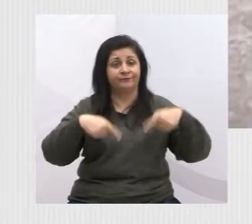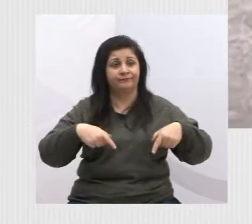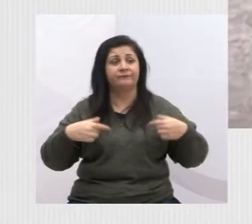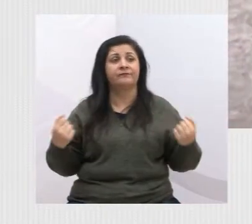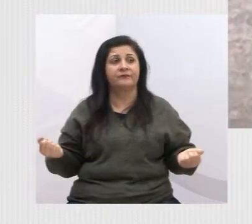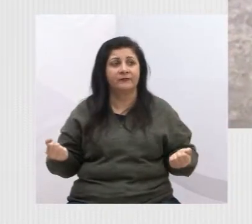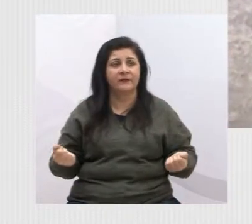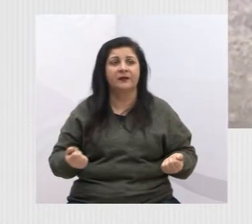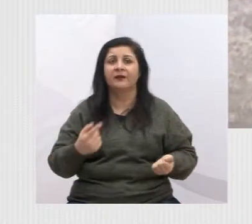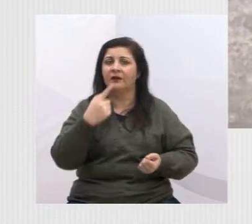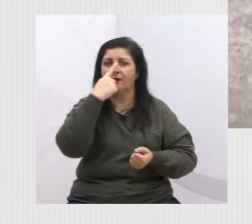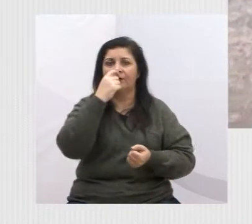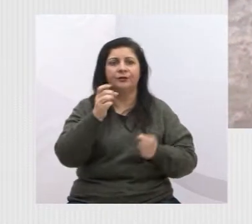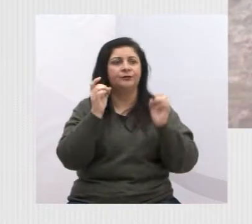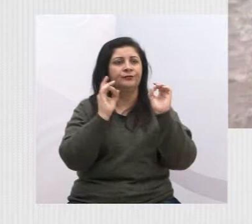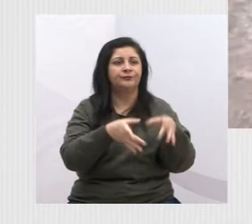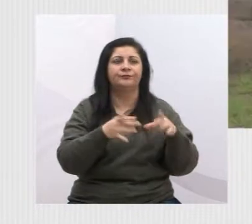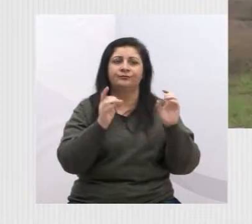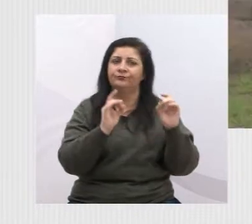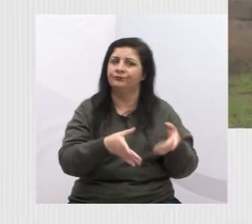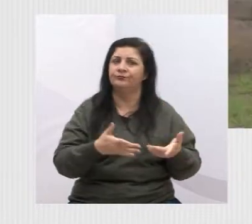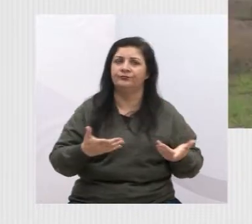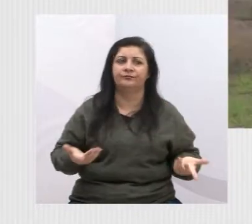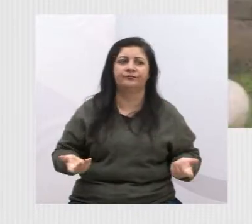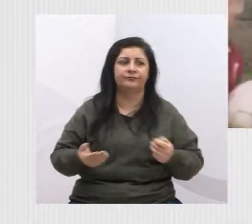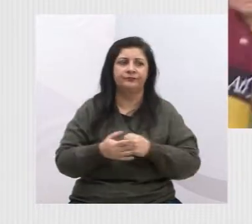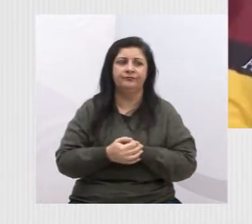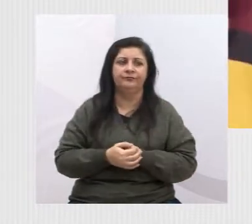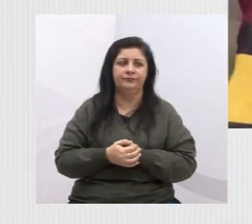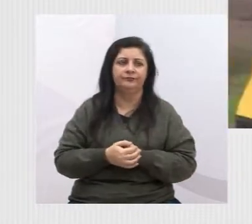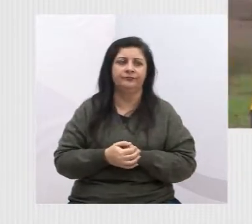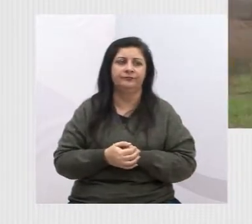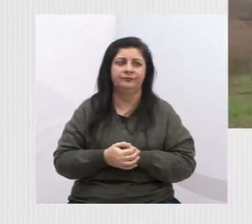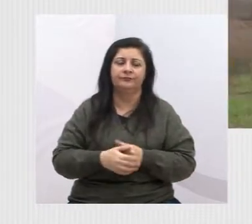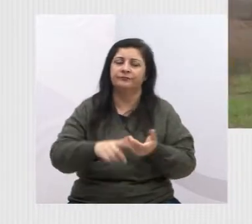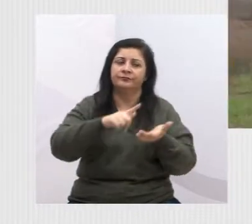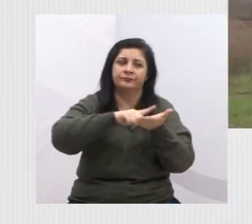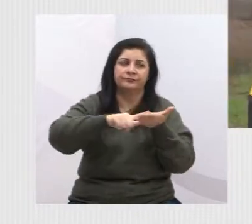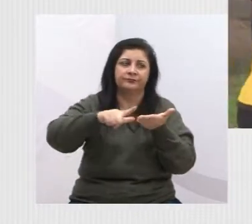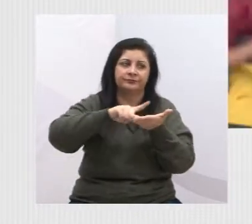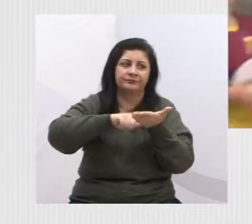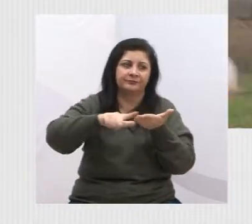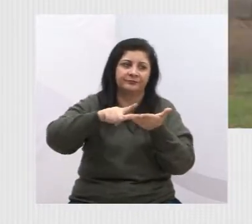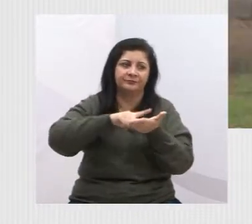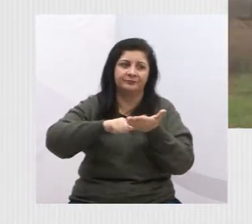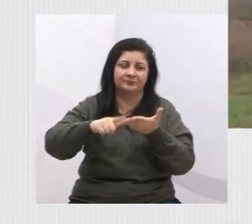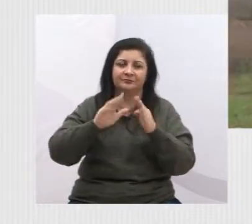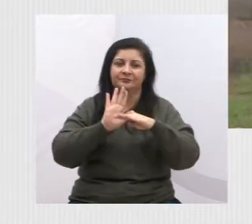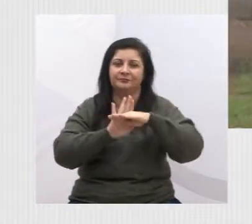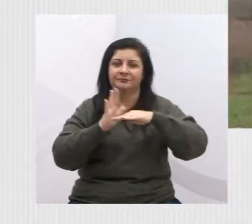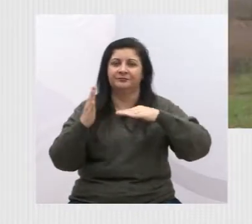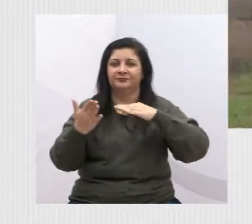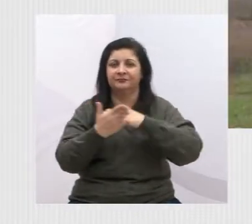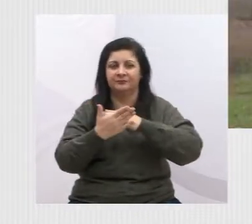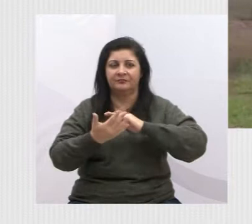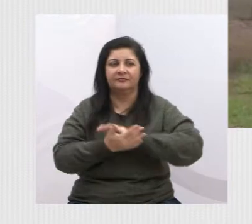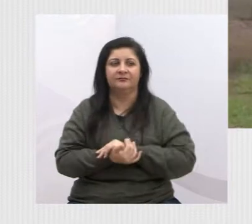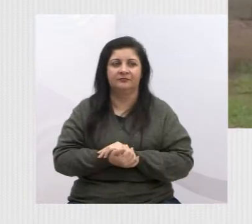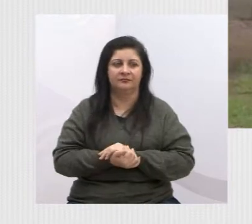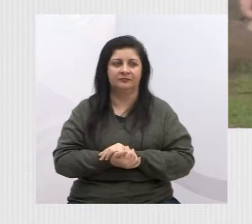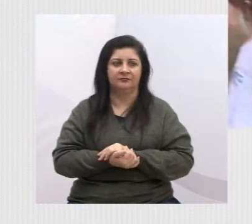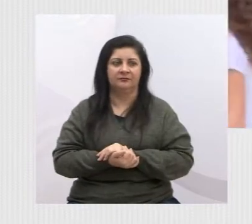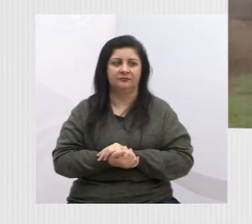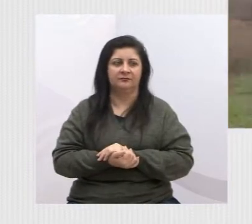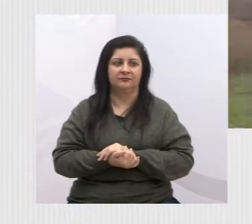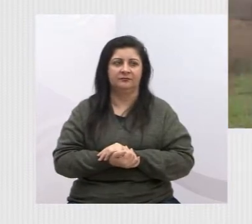é o descarte incorreto de entulhos. O nosso maior desafio é a limpeza do bairro e principalmente